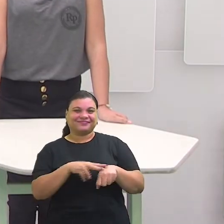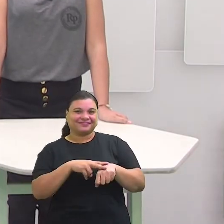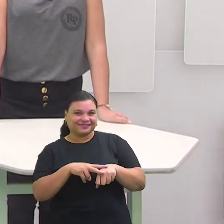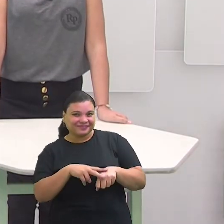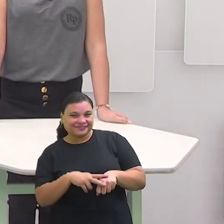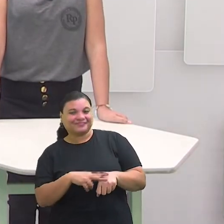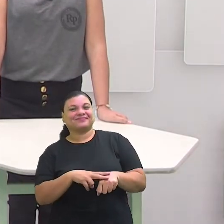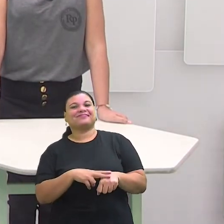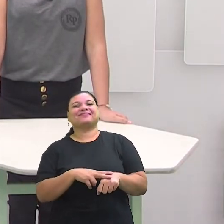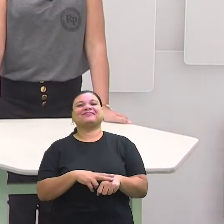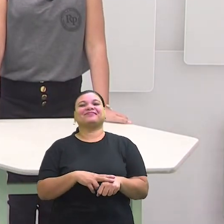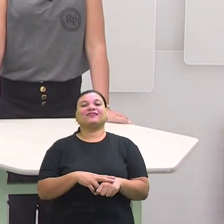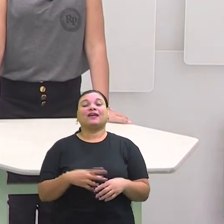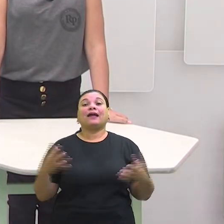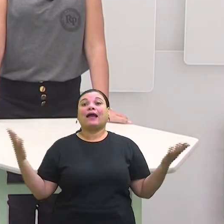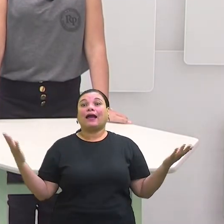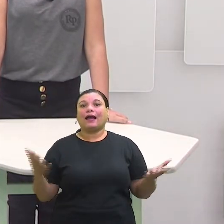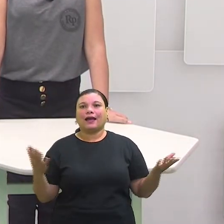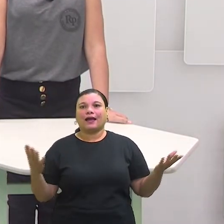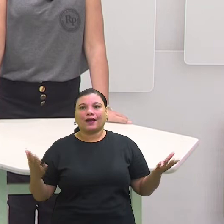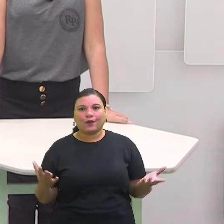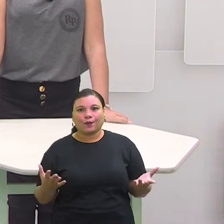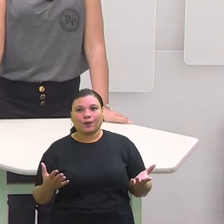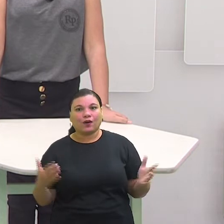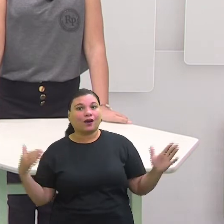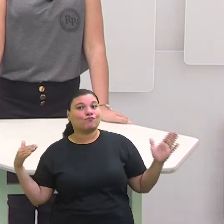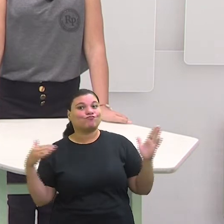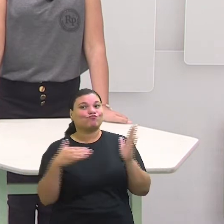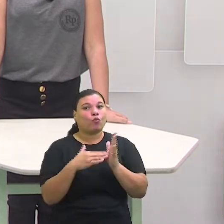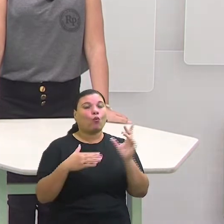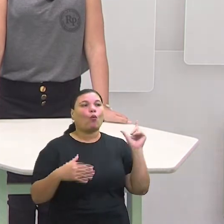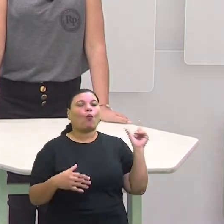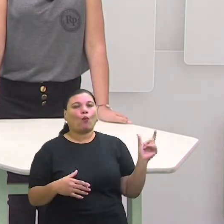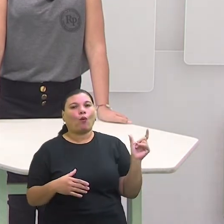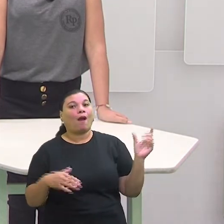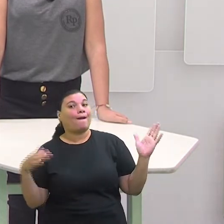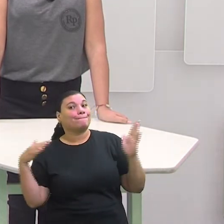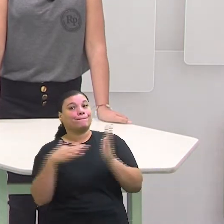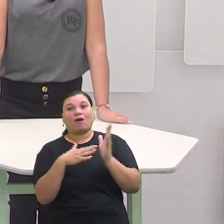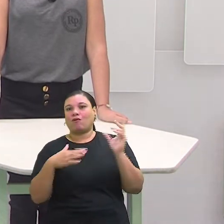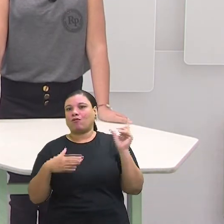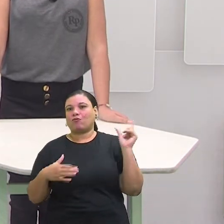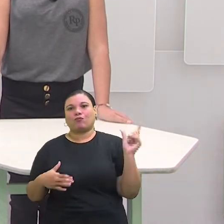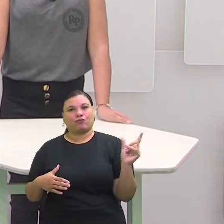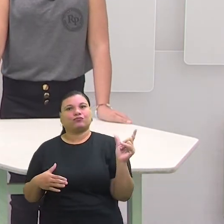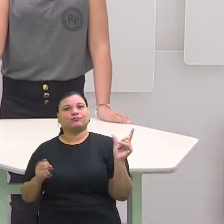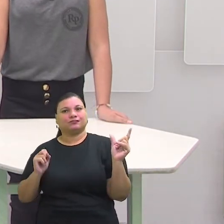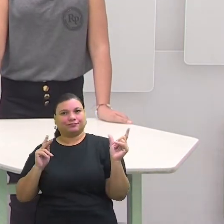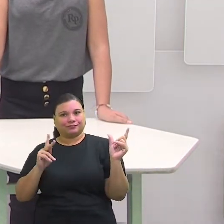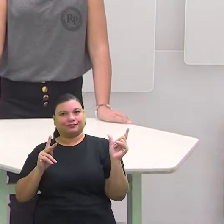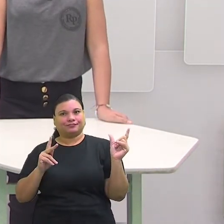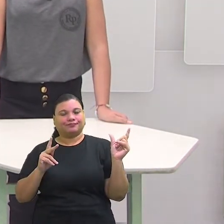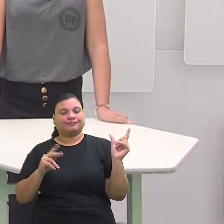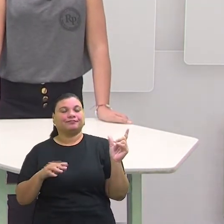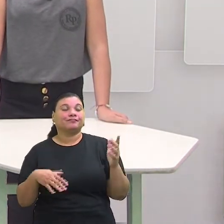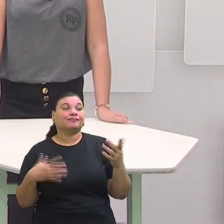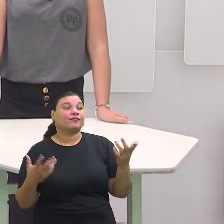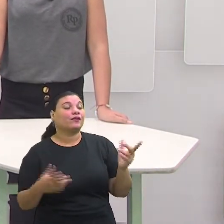Agora vamos para a última palavra, pessoal, dessa rodada aqui, antes dos resultados, tá?